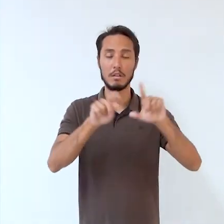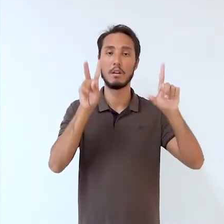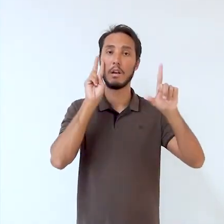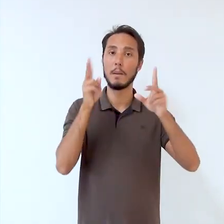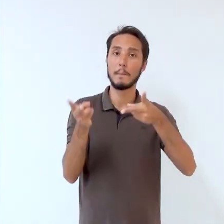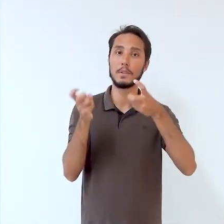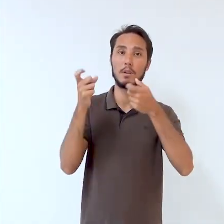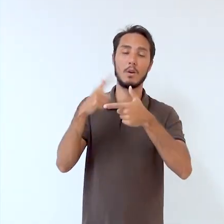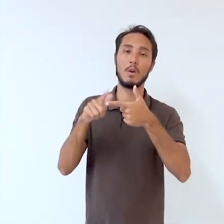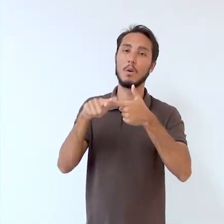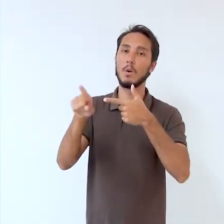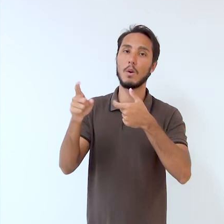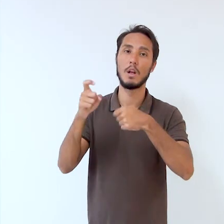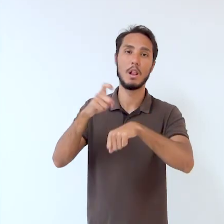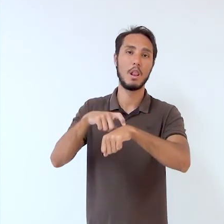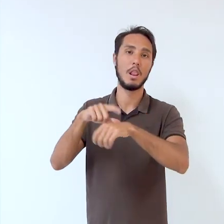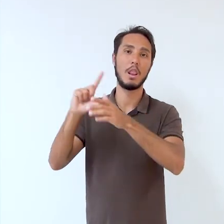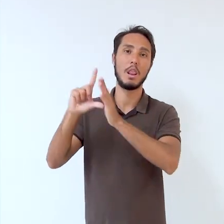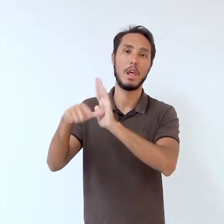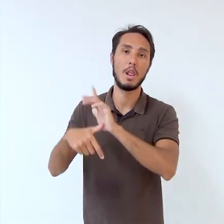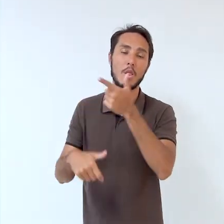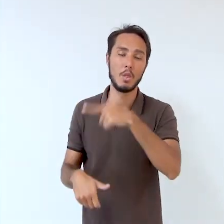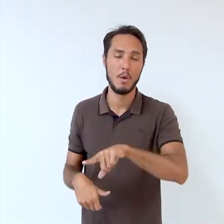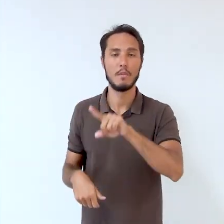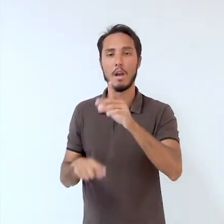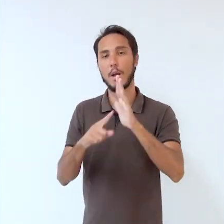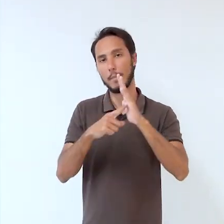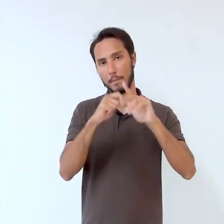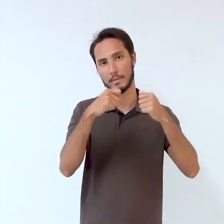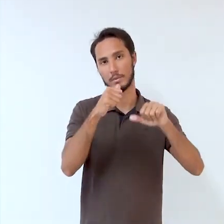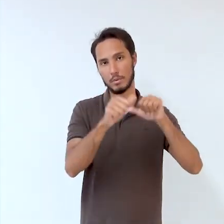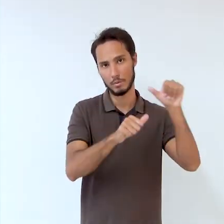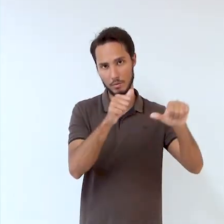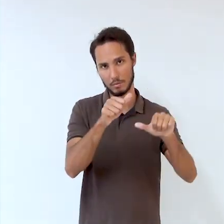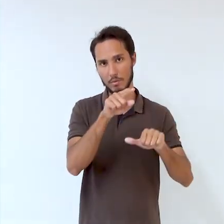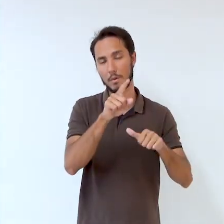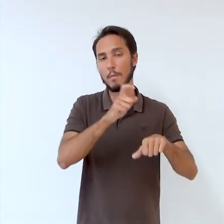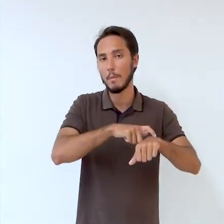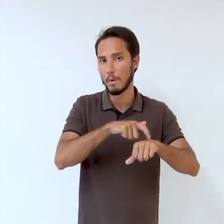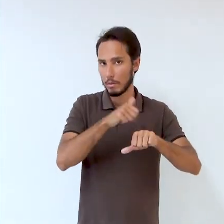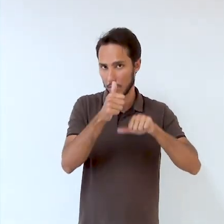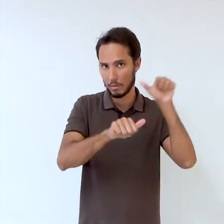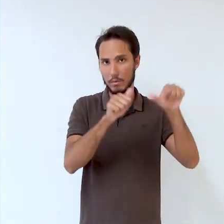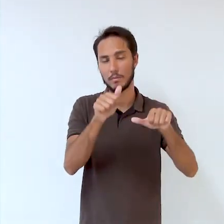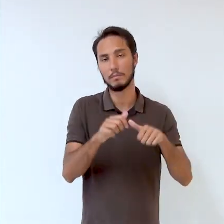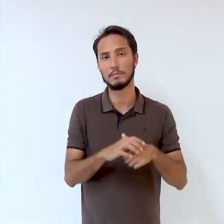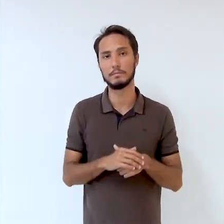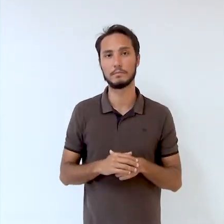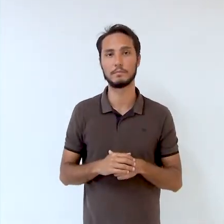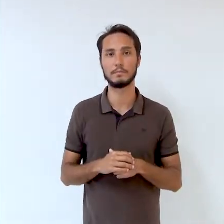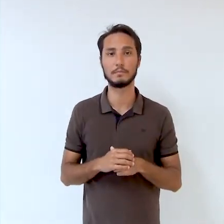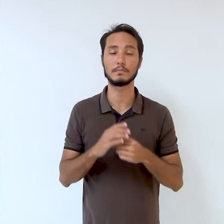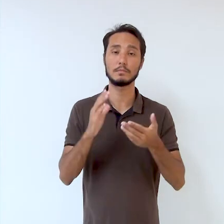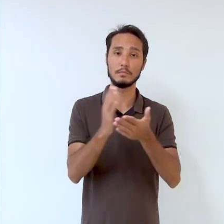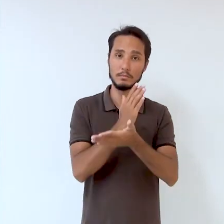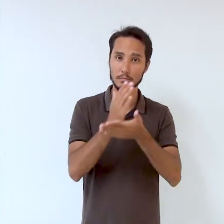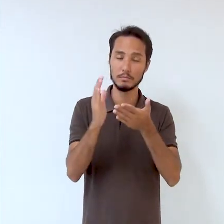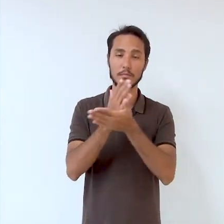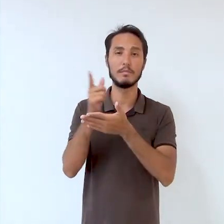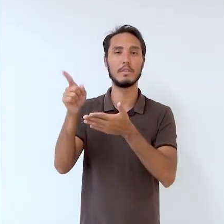de você reiniciar, você vai perceber que o relógio atrasa novamente. esse é o momento de trocar a